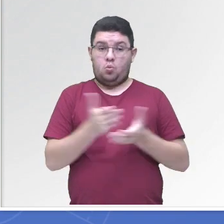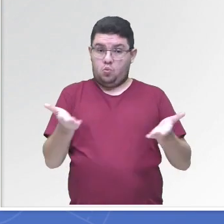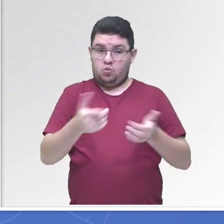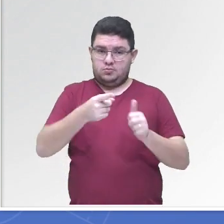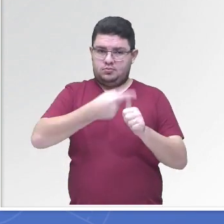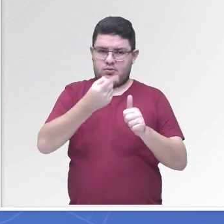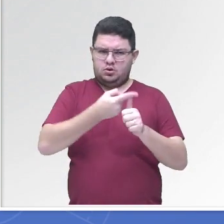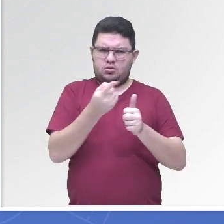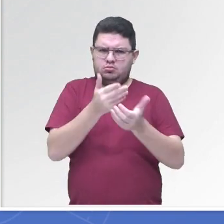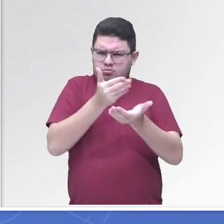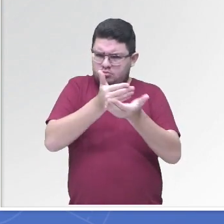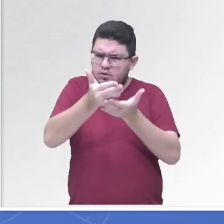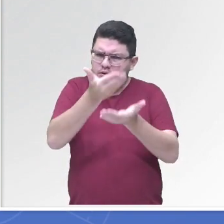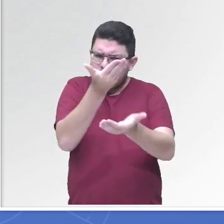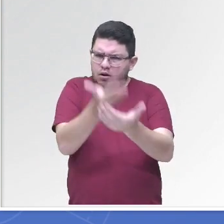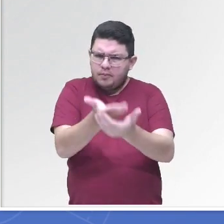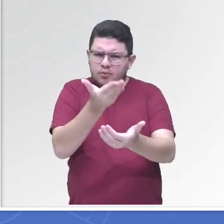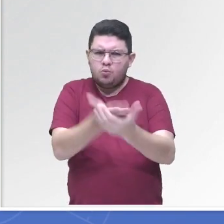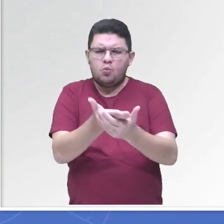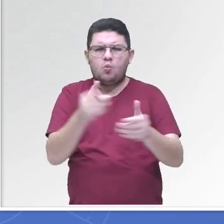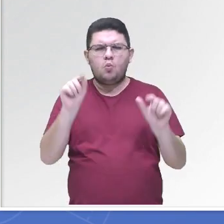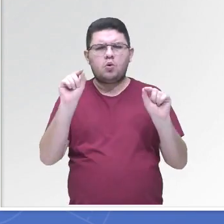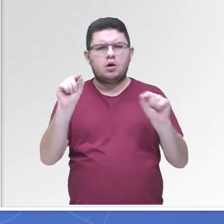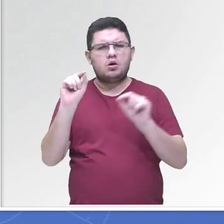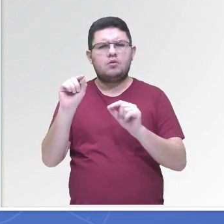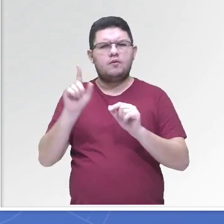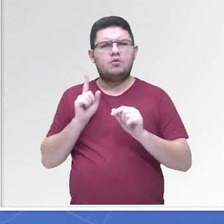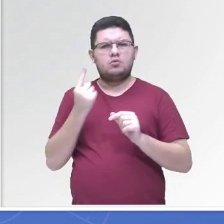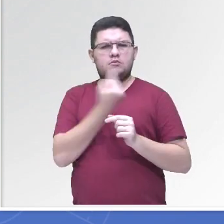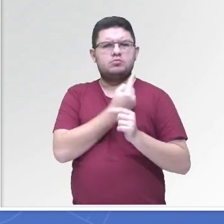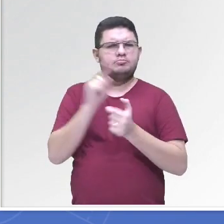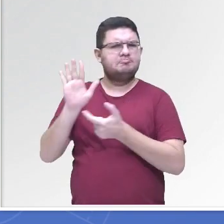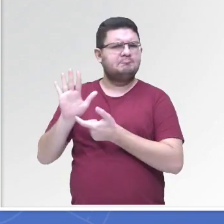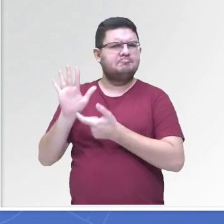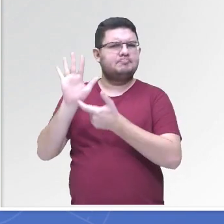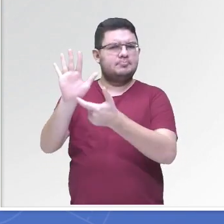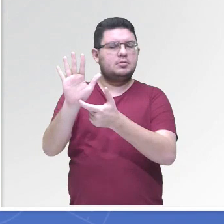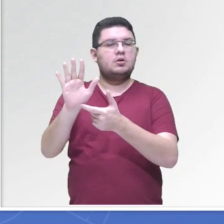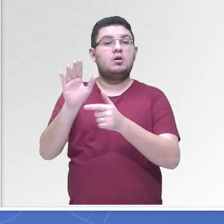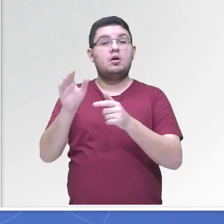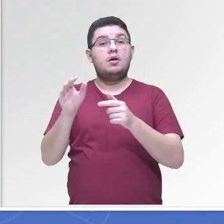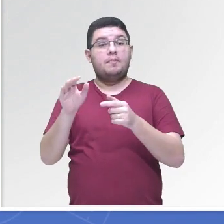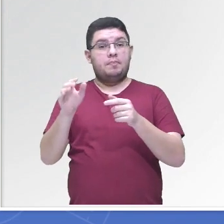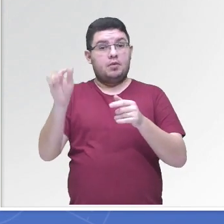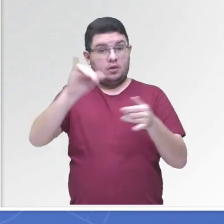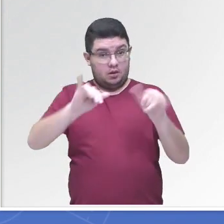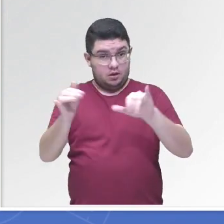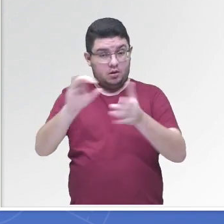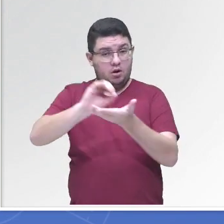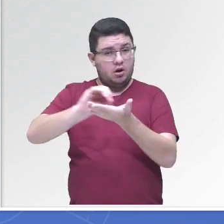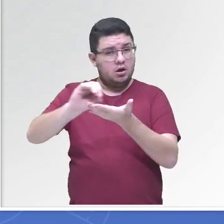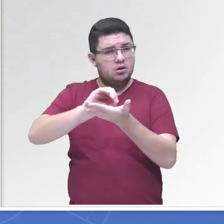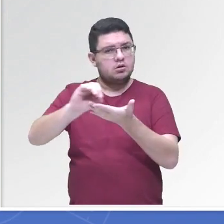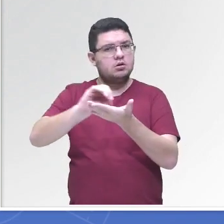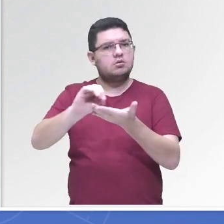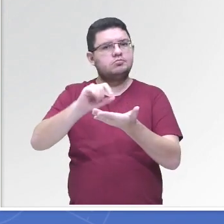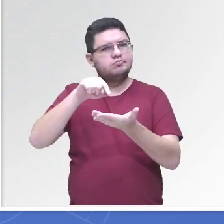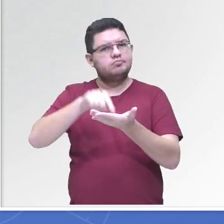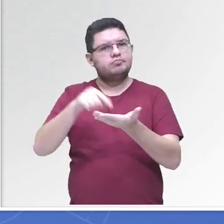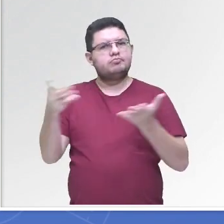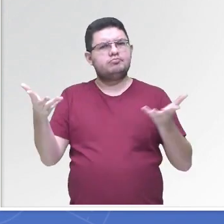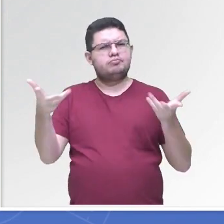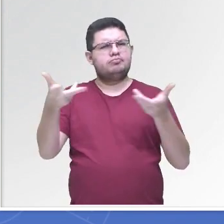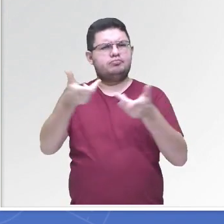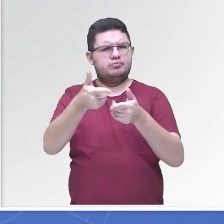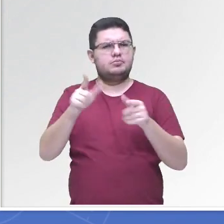que é a introdutória, né? A gente vai apresentar para vocês o quanto a química orgânica é fascinante e faz parte do nosso cotidiano, tá bom?